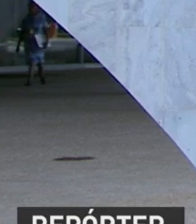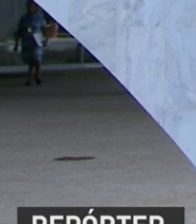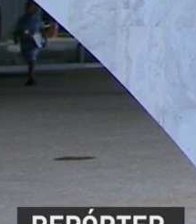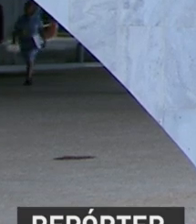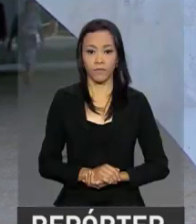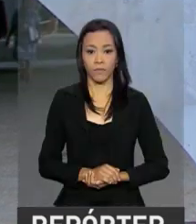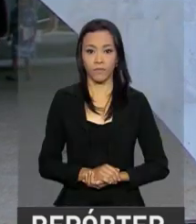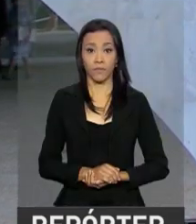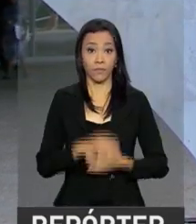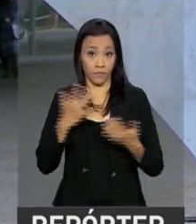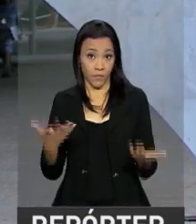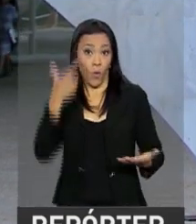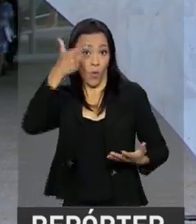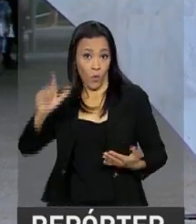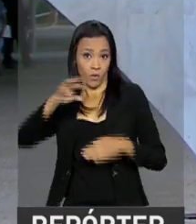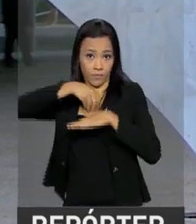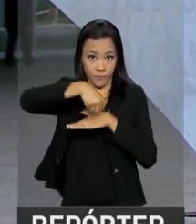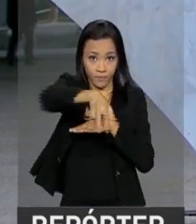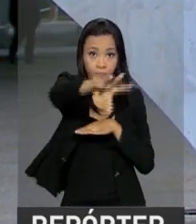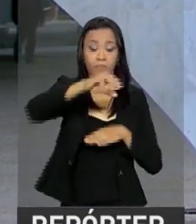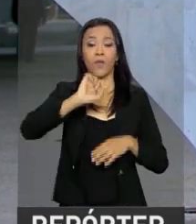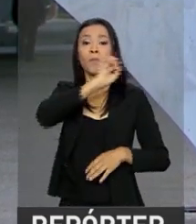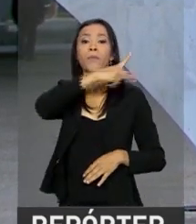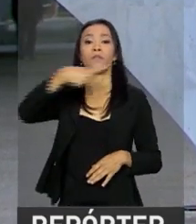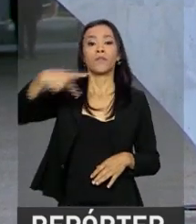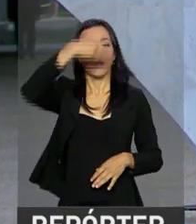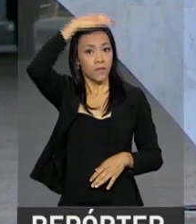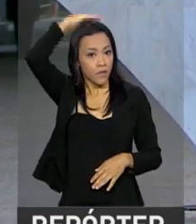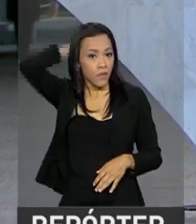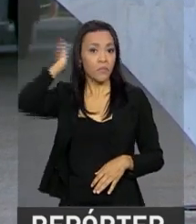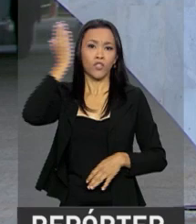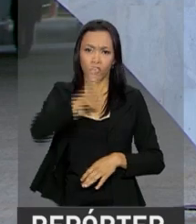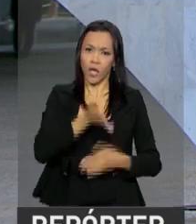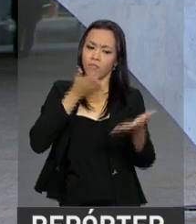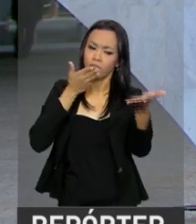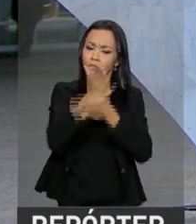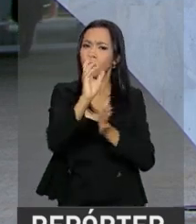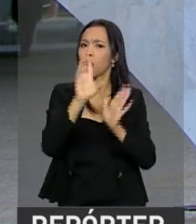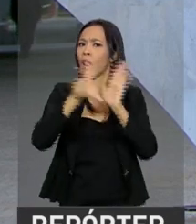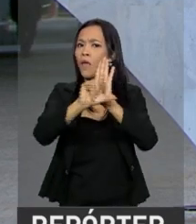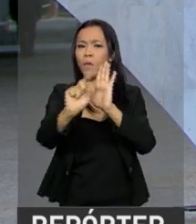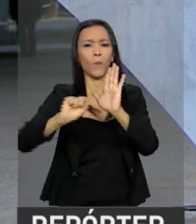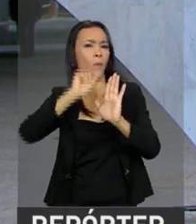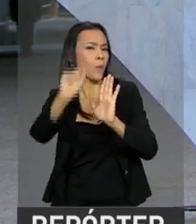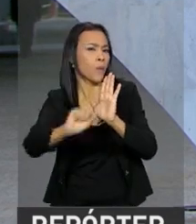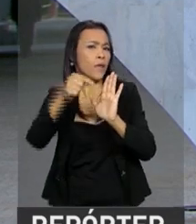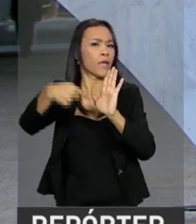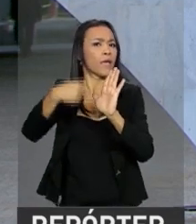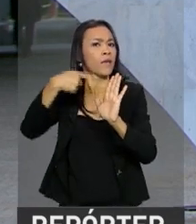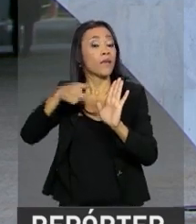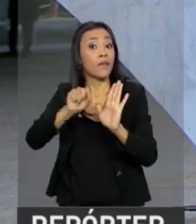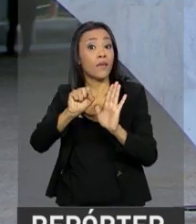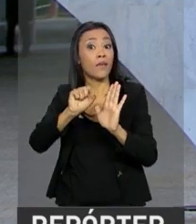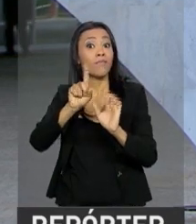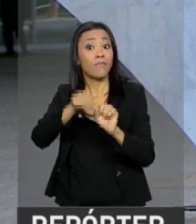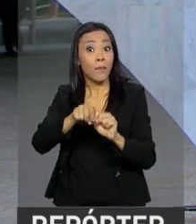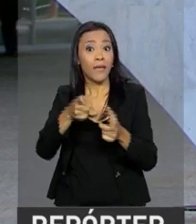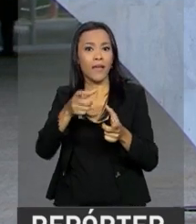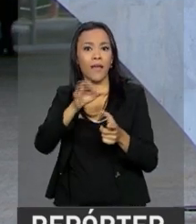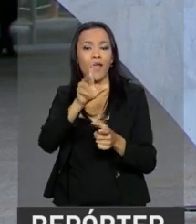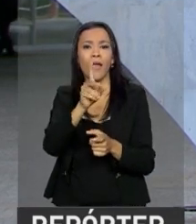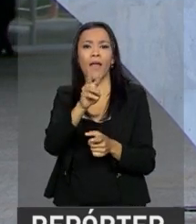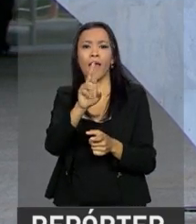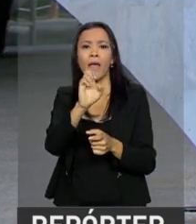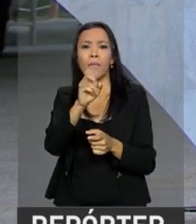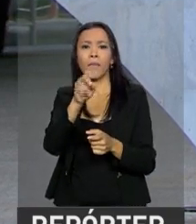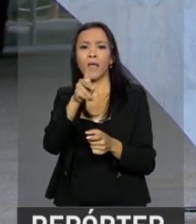Bom, uma outra informação, o presidente Michel Temer sancionou a lei que trata da prevenção, da repressão e também estabelece